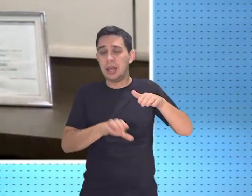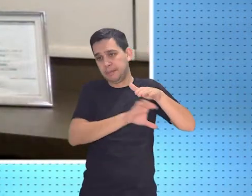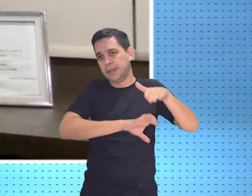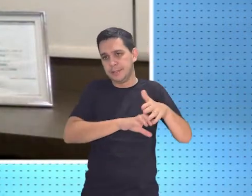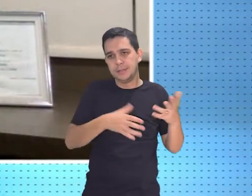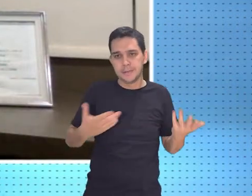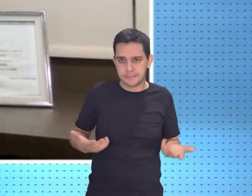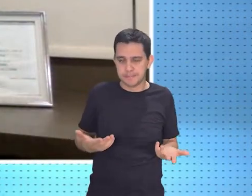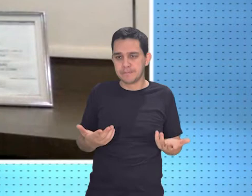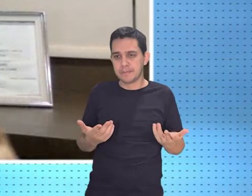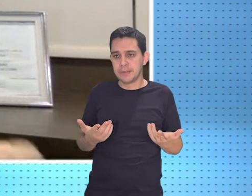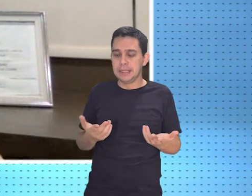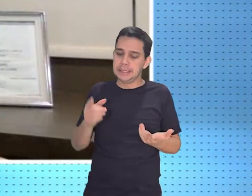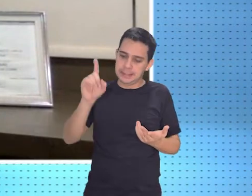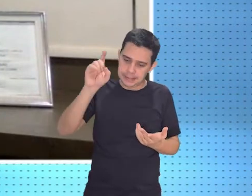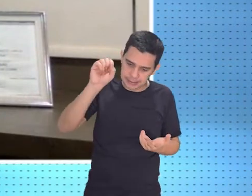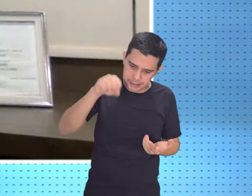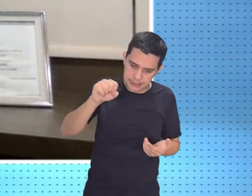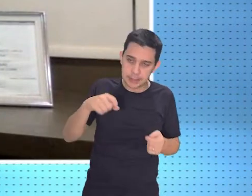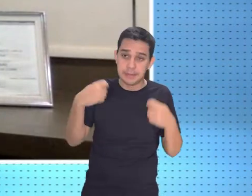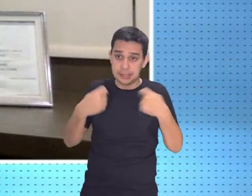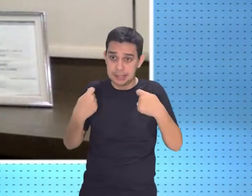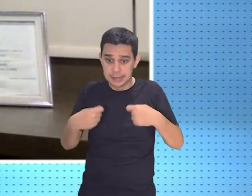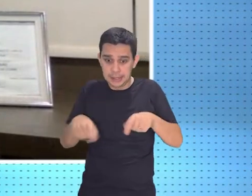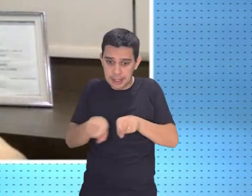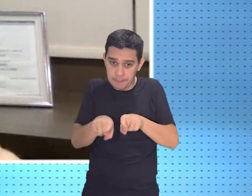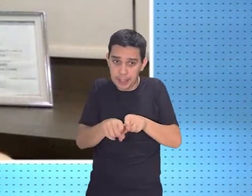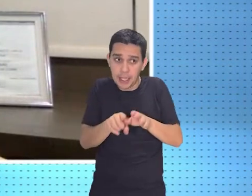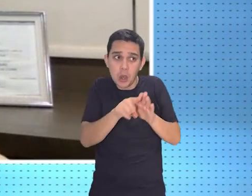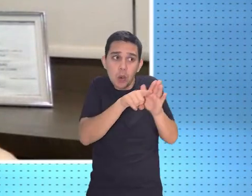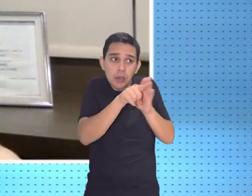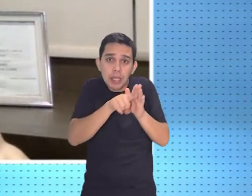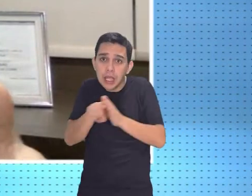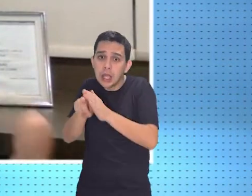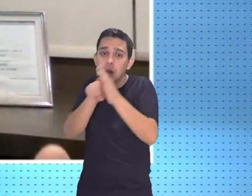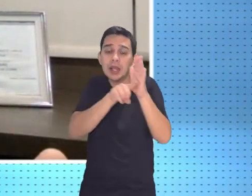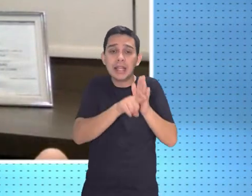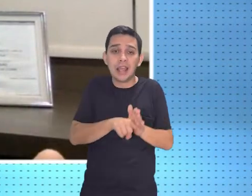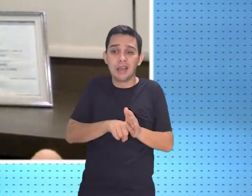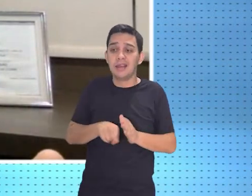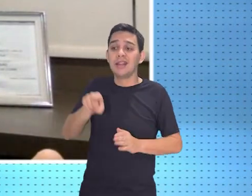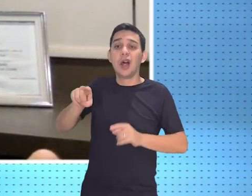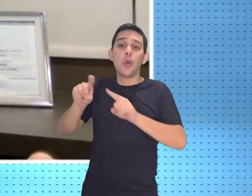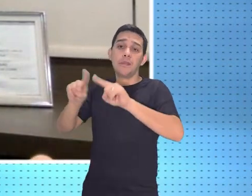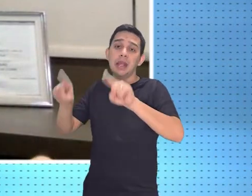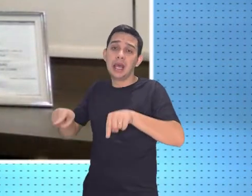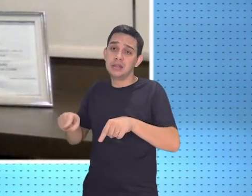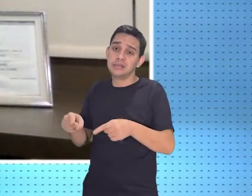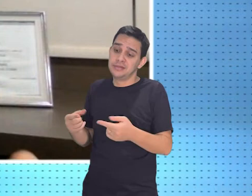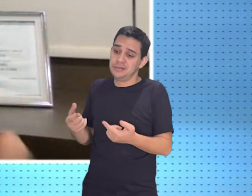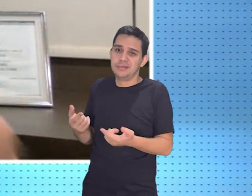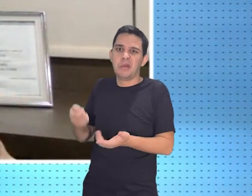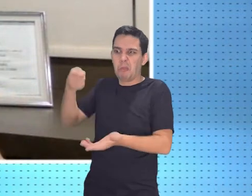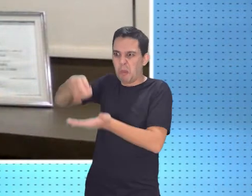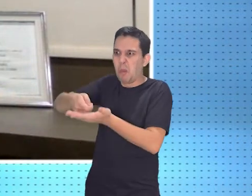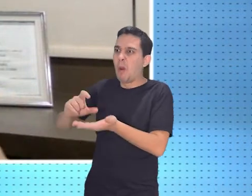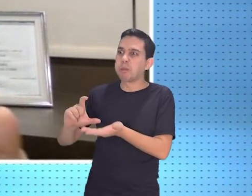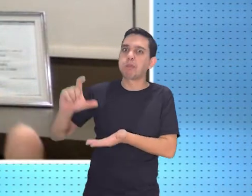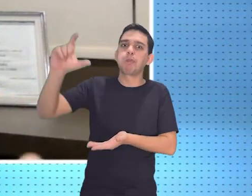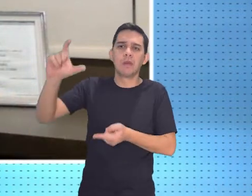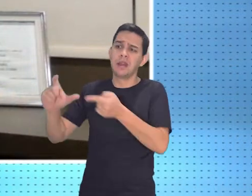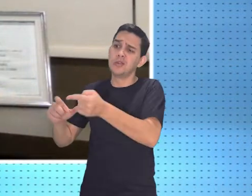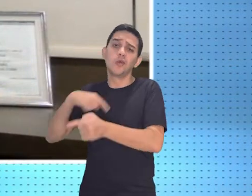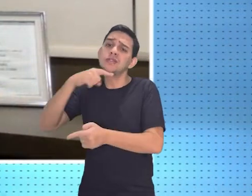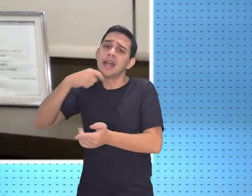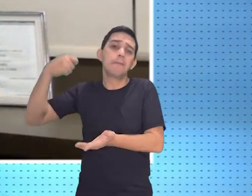à empresa. Por óbvio que temos também que observar a capacidade financeira do empregado. Certamente o